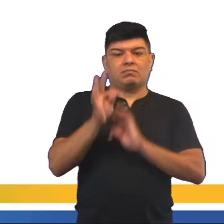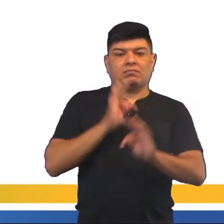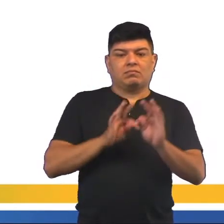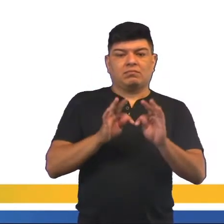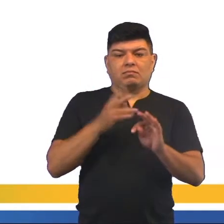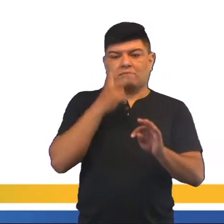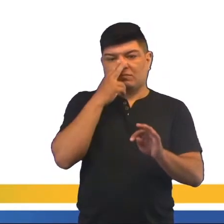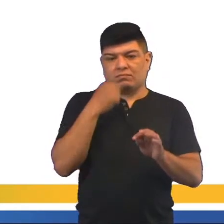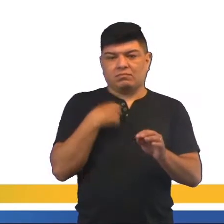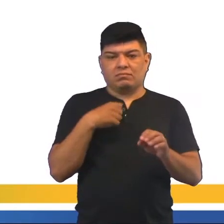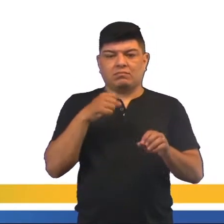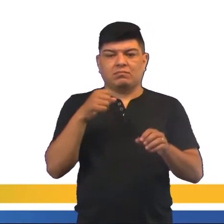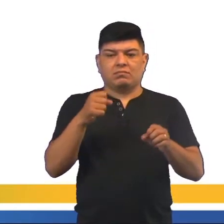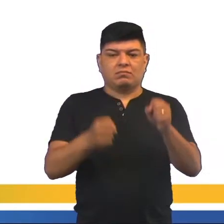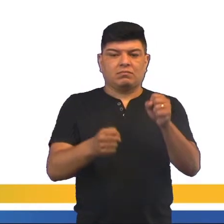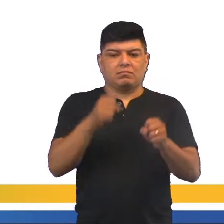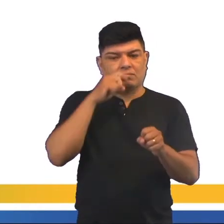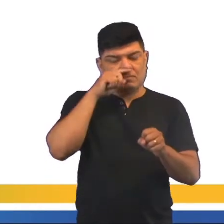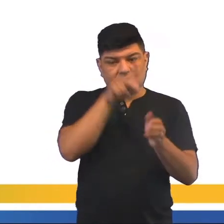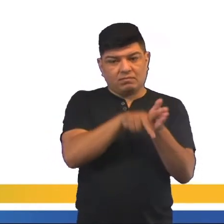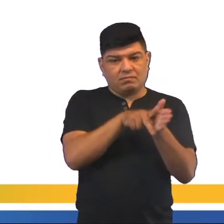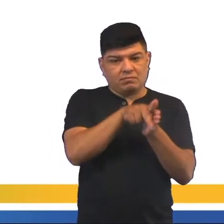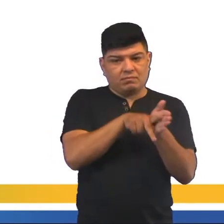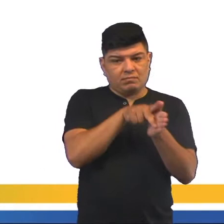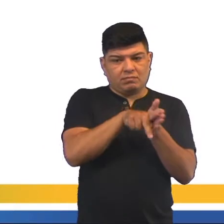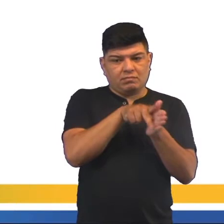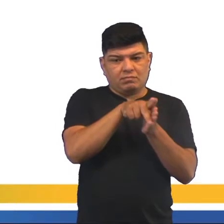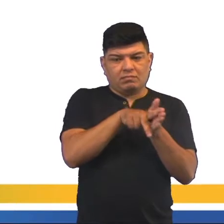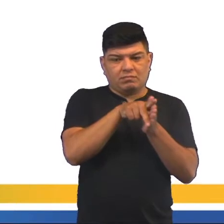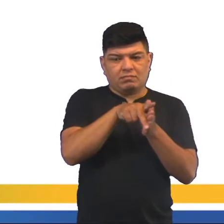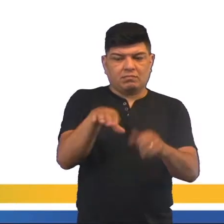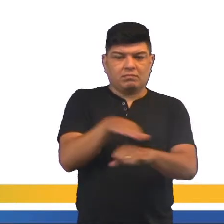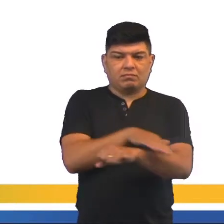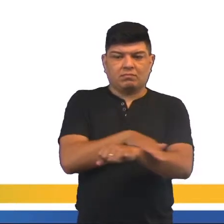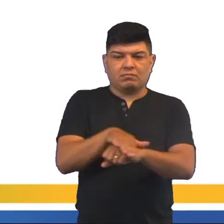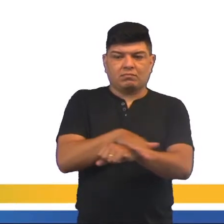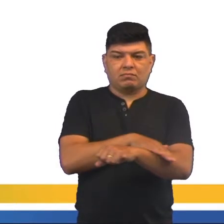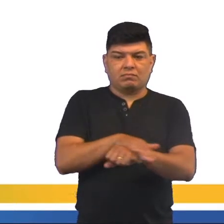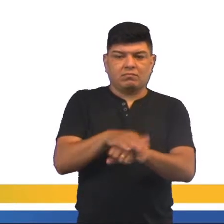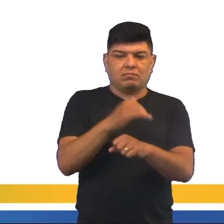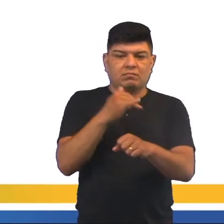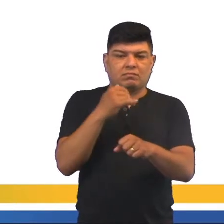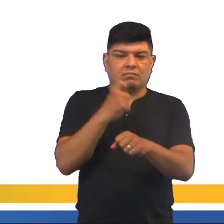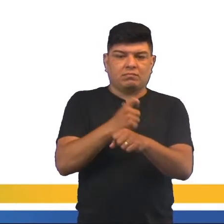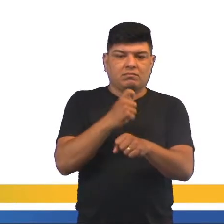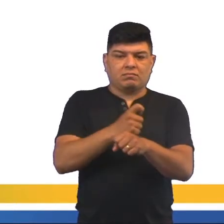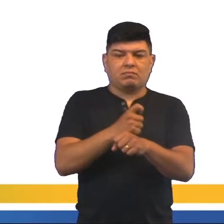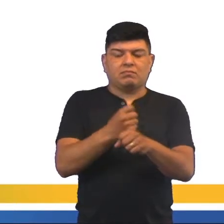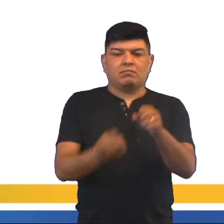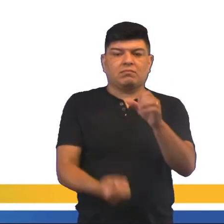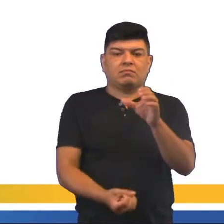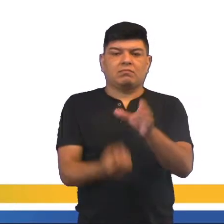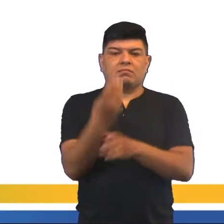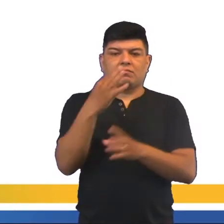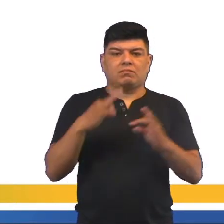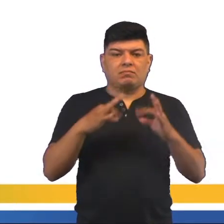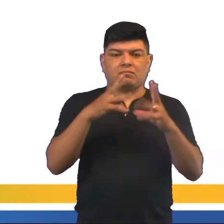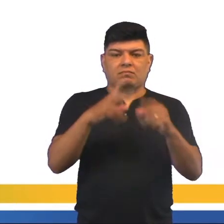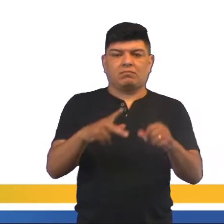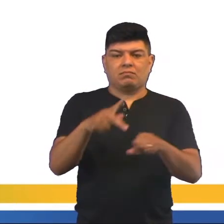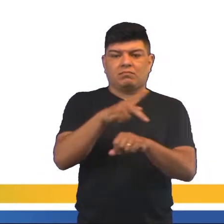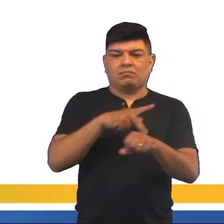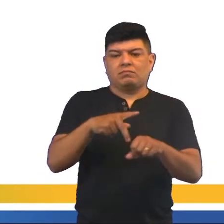de locomotivas e de estradas de ferro, que a partir das décadas de 1830 foram construídas por toda a